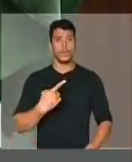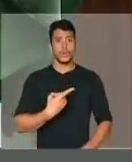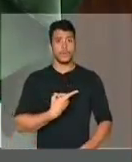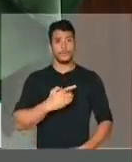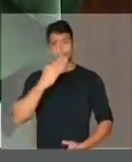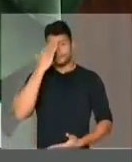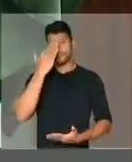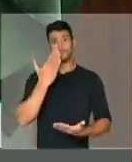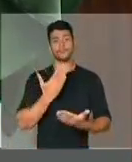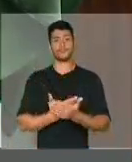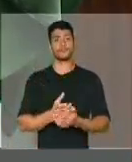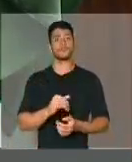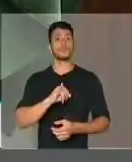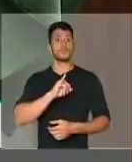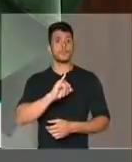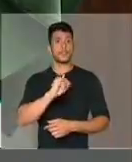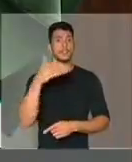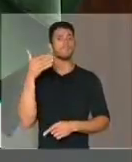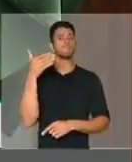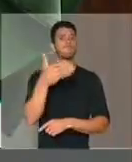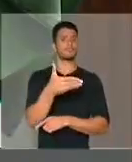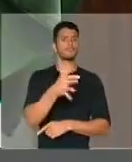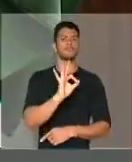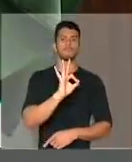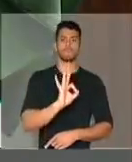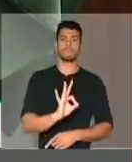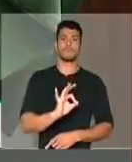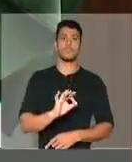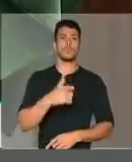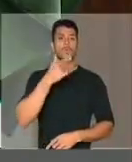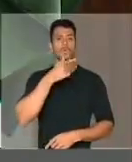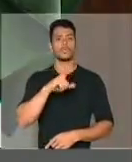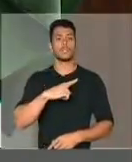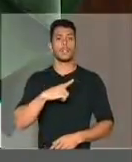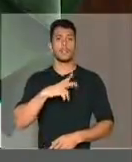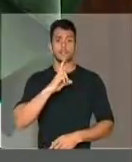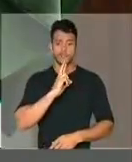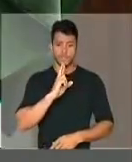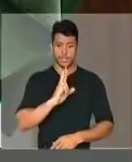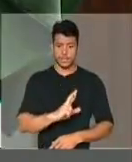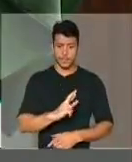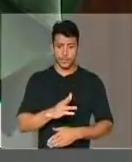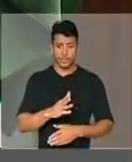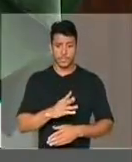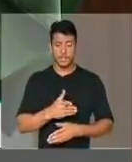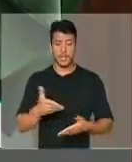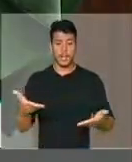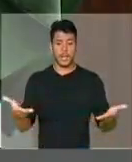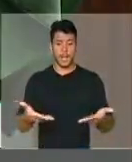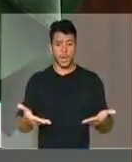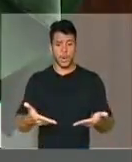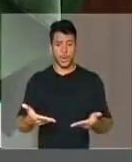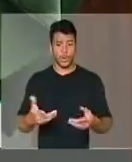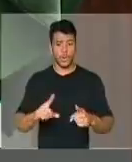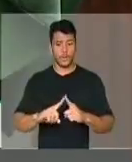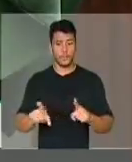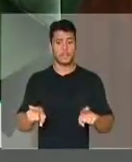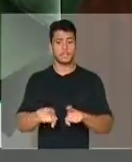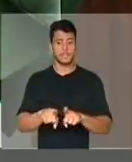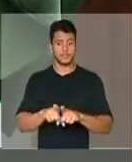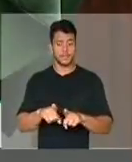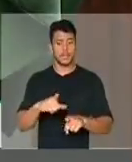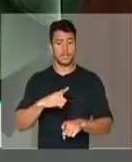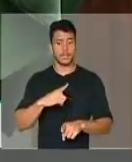assim, que a intervenção seja capaz não só de produzir resultados imediatos, como também gerar